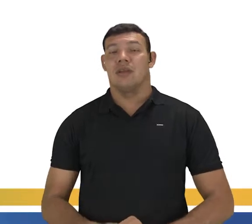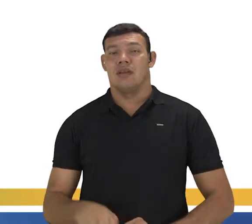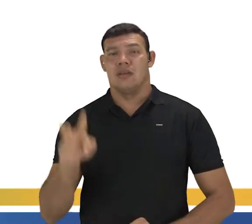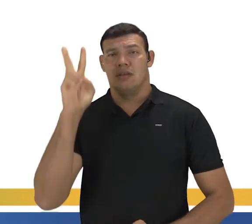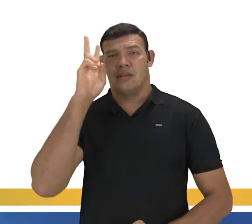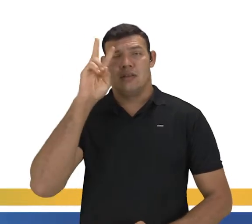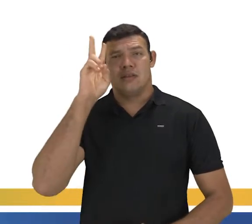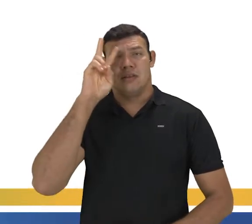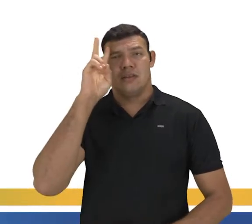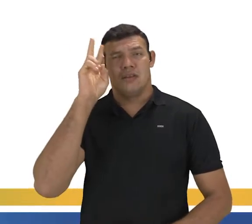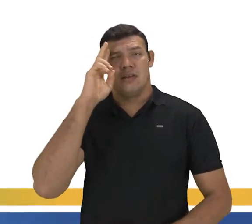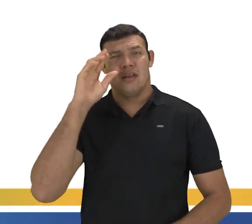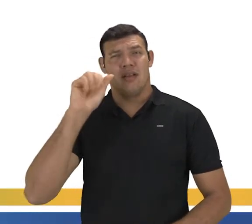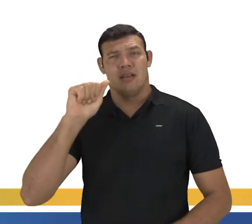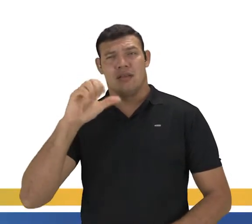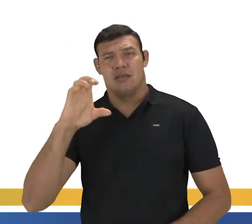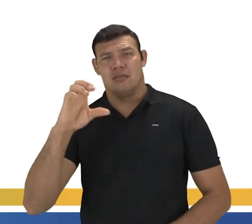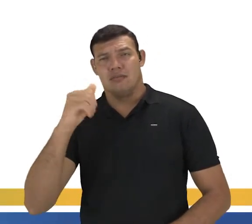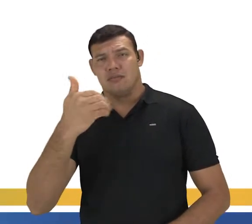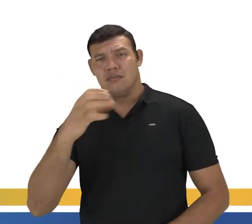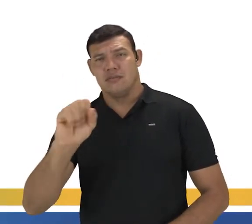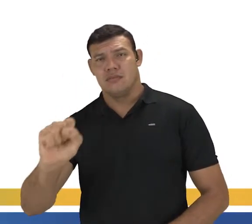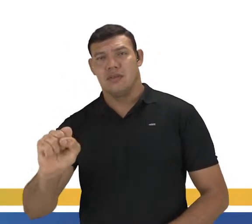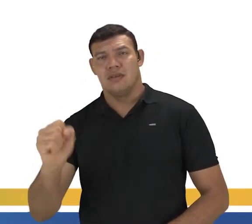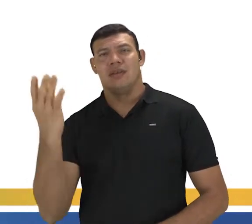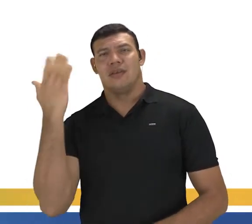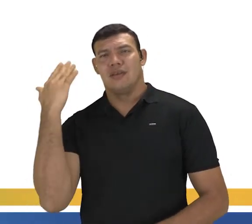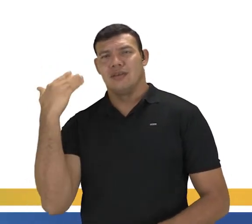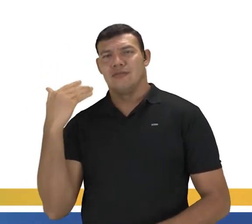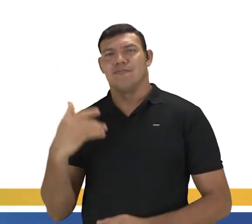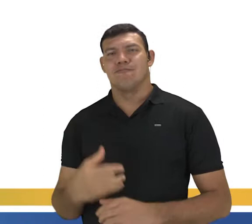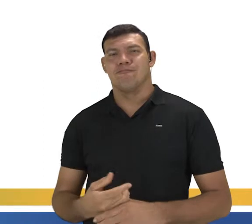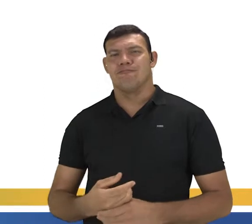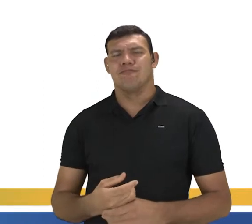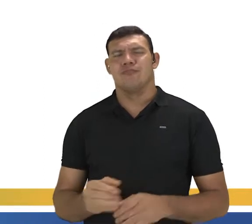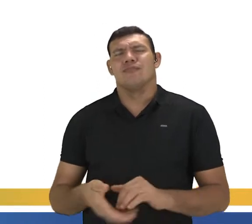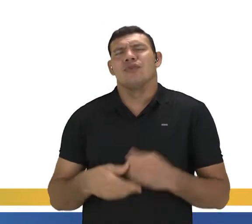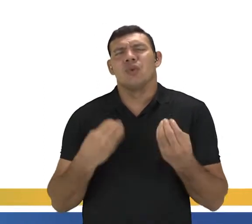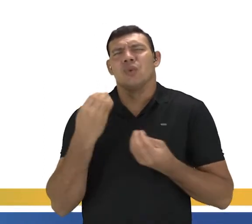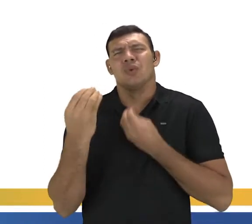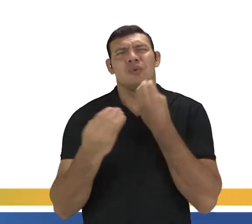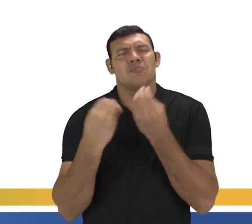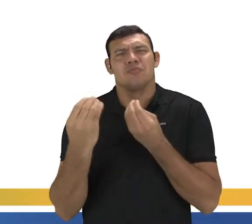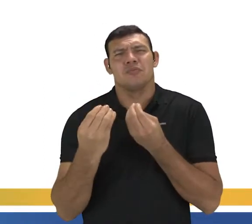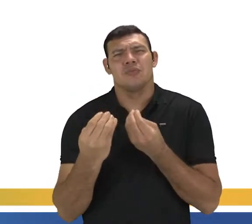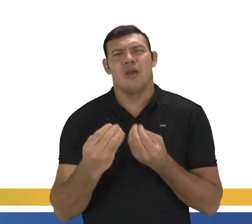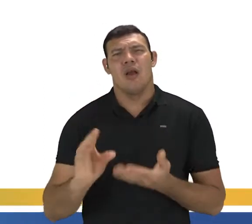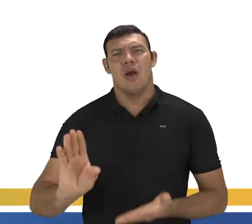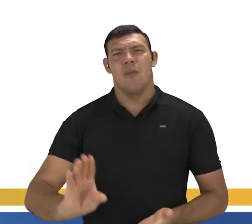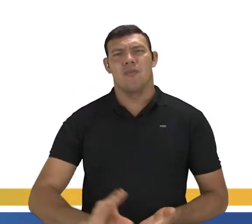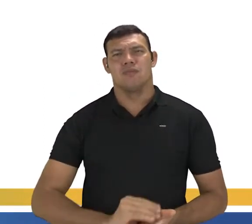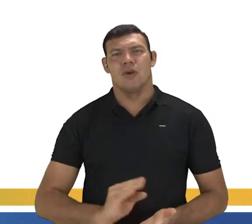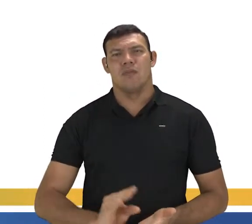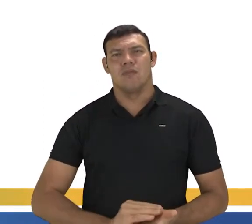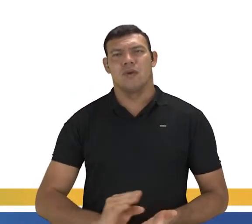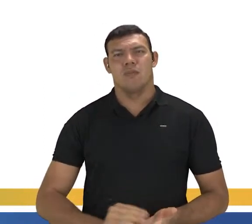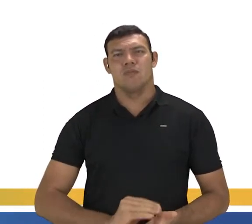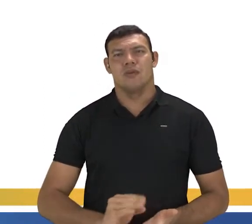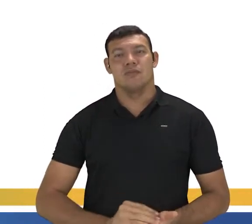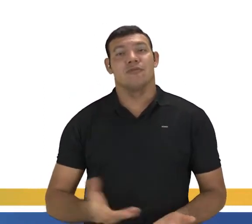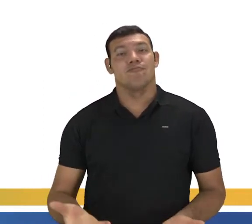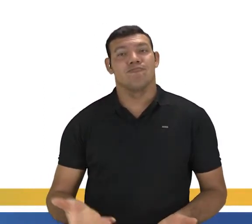ela não passado nesse caso está em cliente se tornar mas nós sabemos que ela não chega nada muito dinheiro antes de alguma coisa